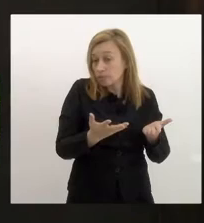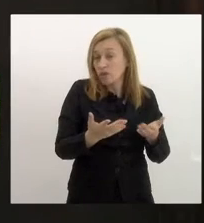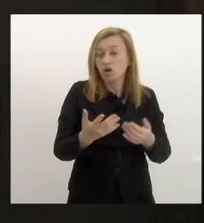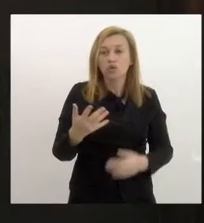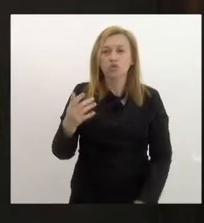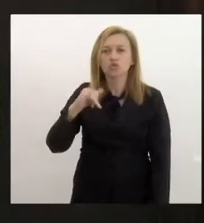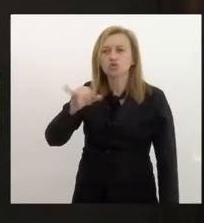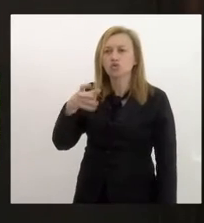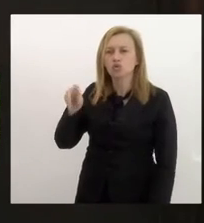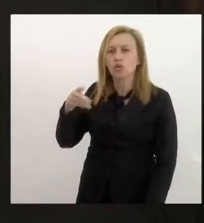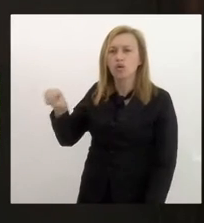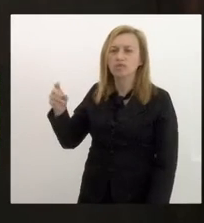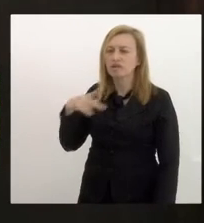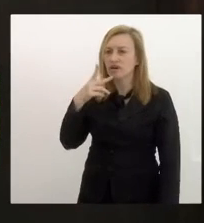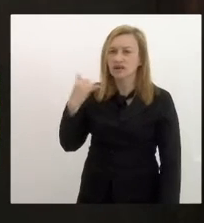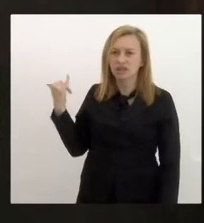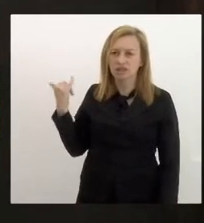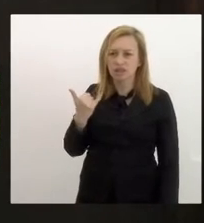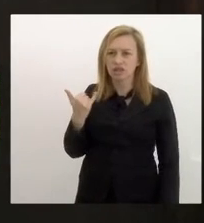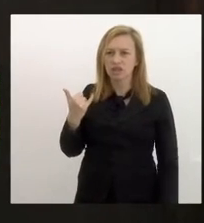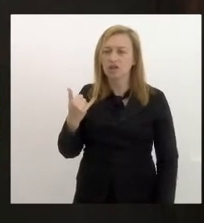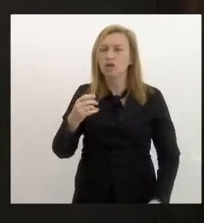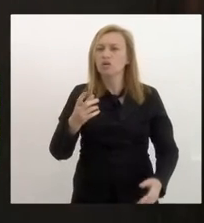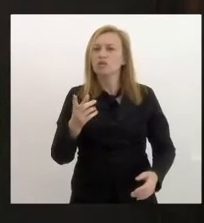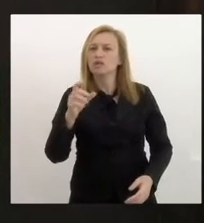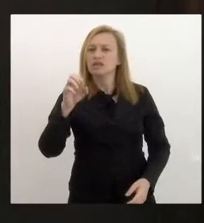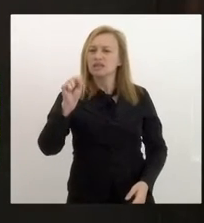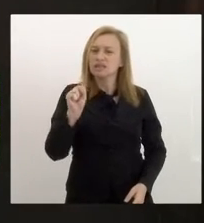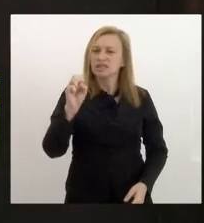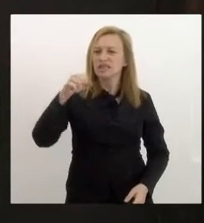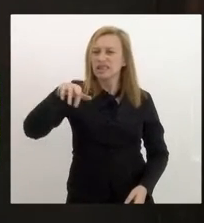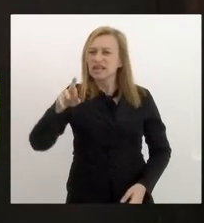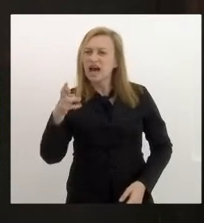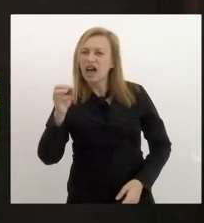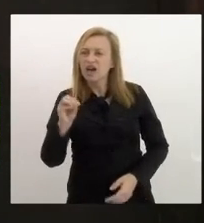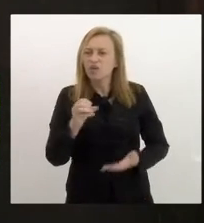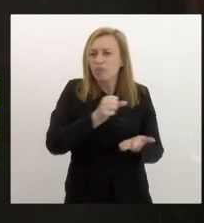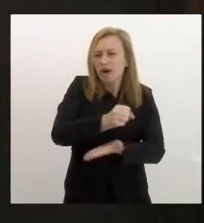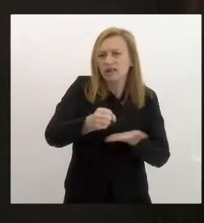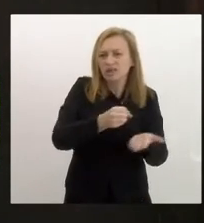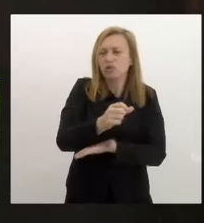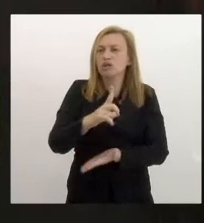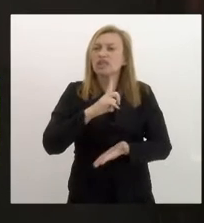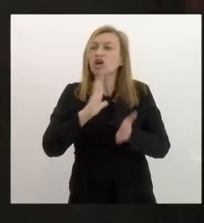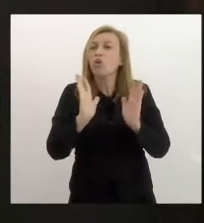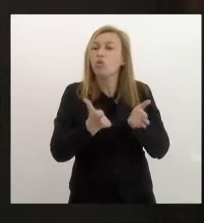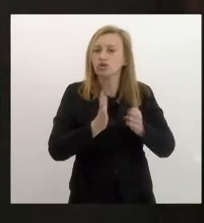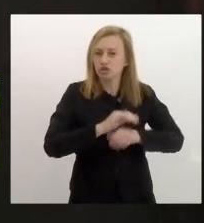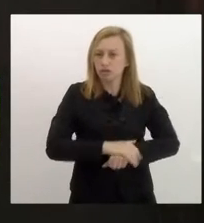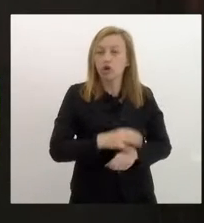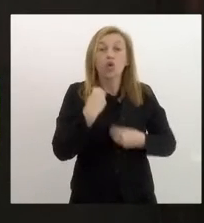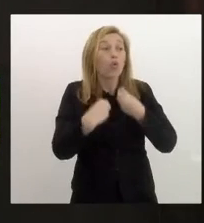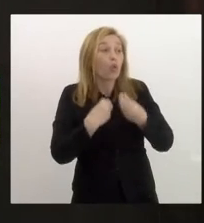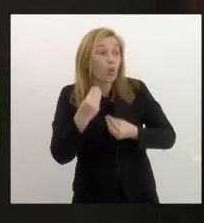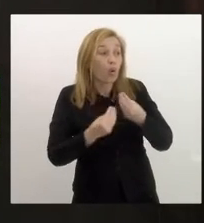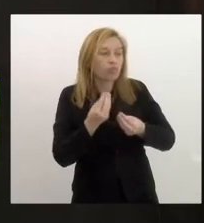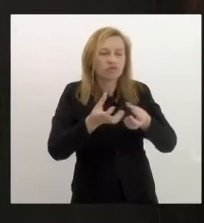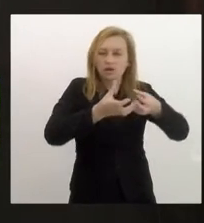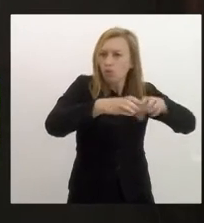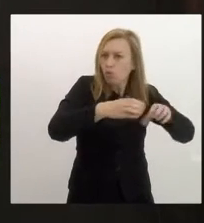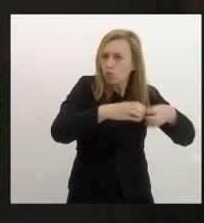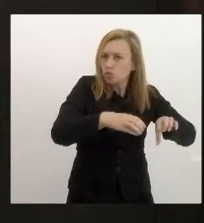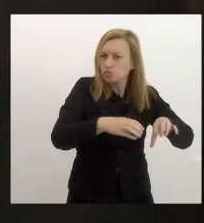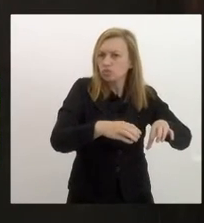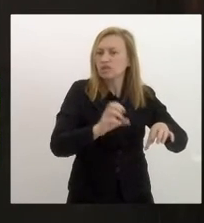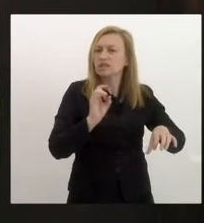alertando Aqui é aqui na verdade o cenário base é o que tem é o que se tem hoje então como vai fazer concurso público